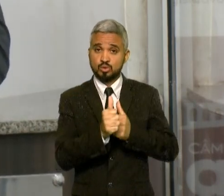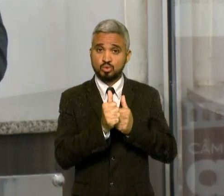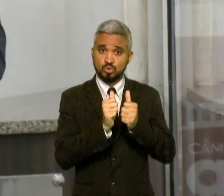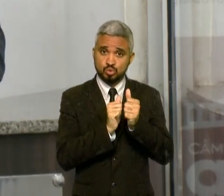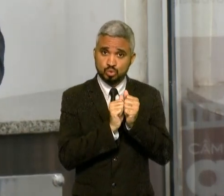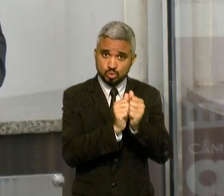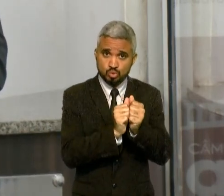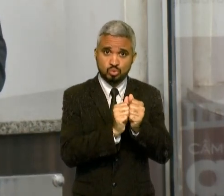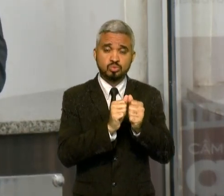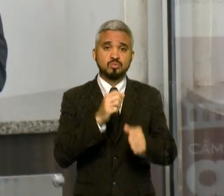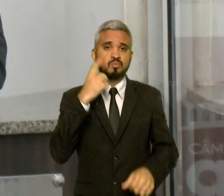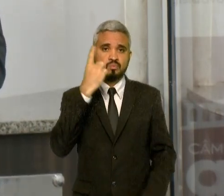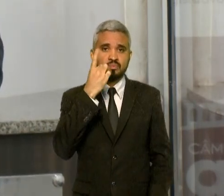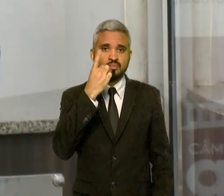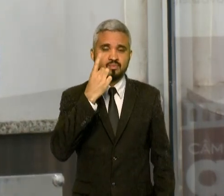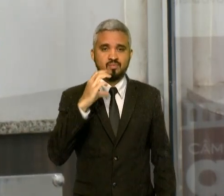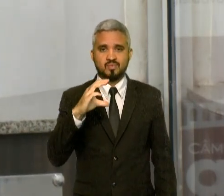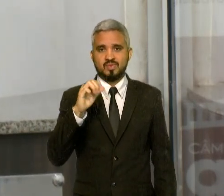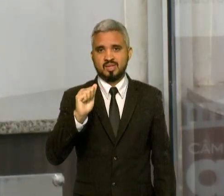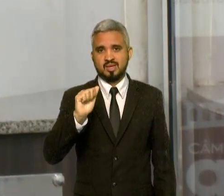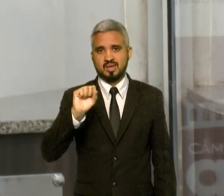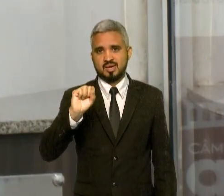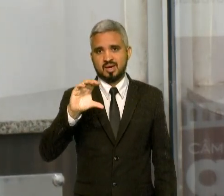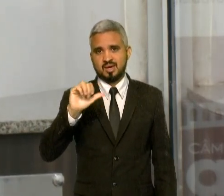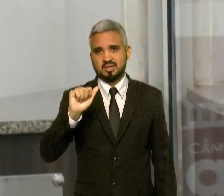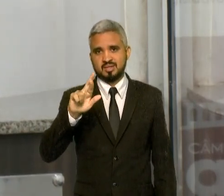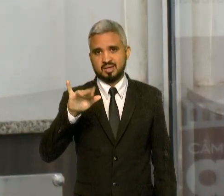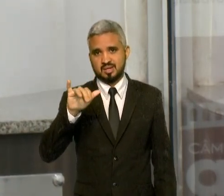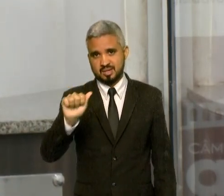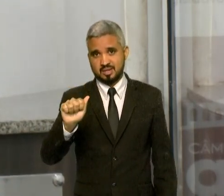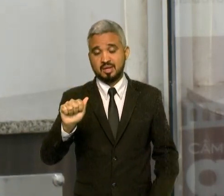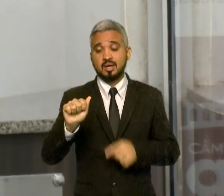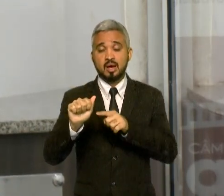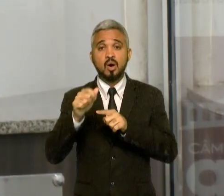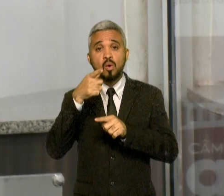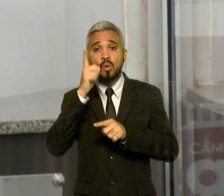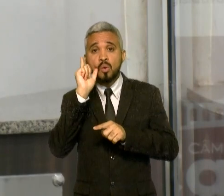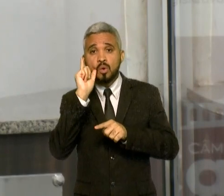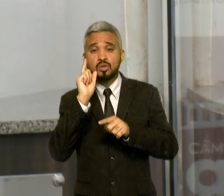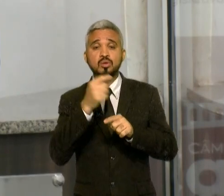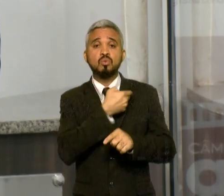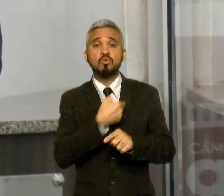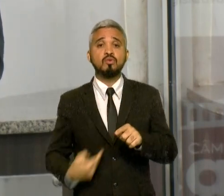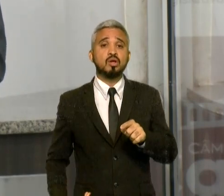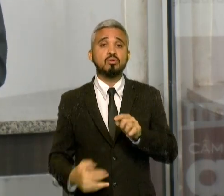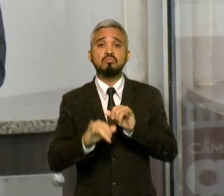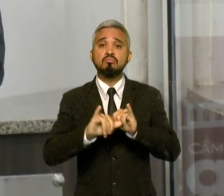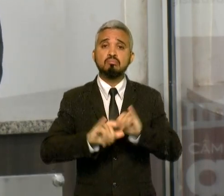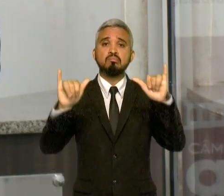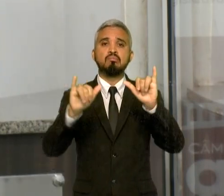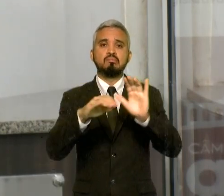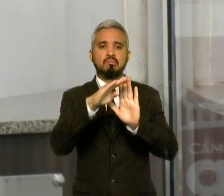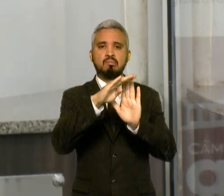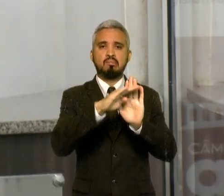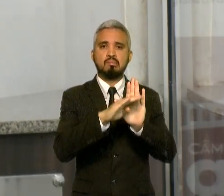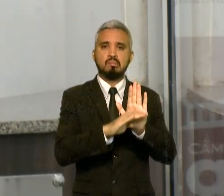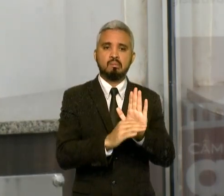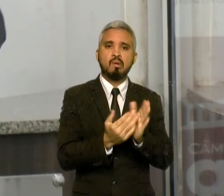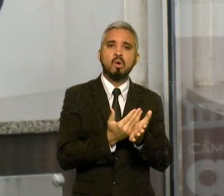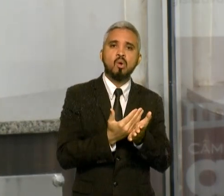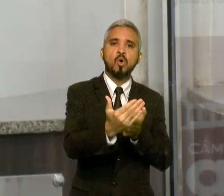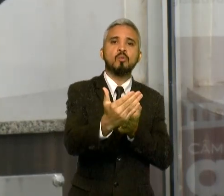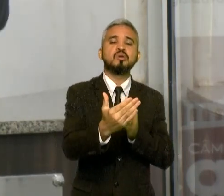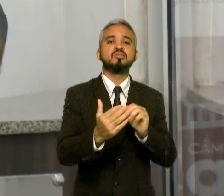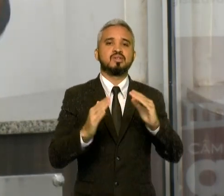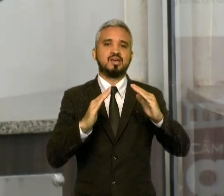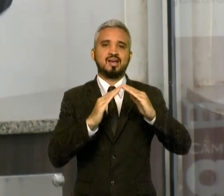o lançamento de um programa fundamental que o governador fez ontem, que é a Casa da Esperança, que será